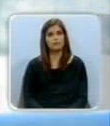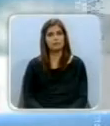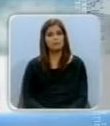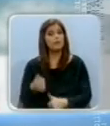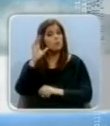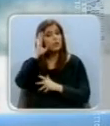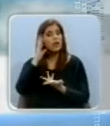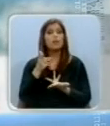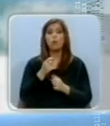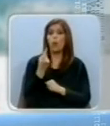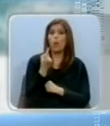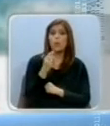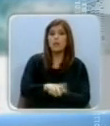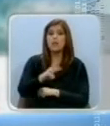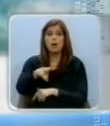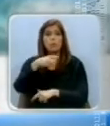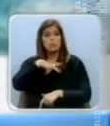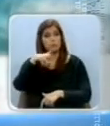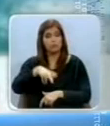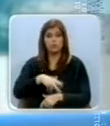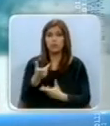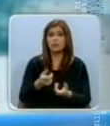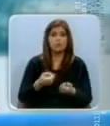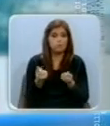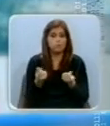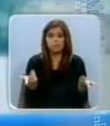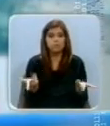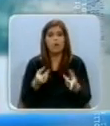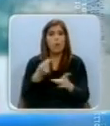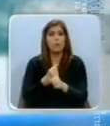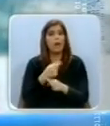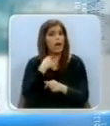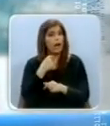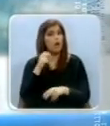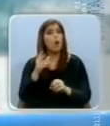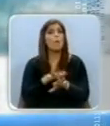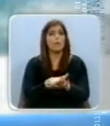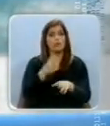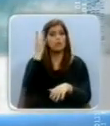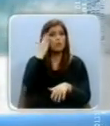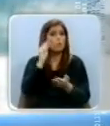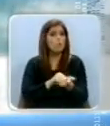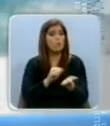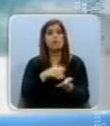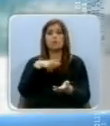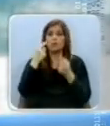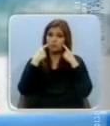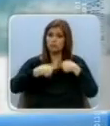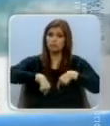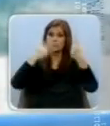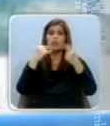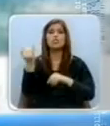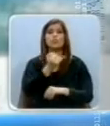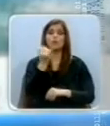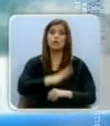Boa tarde. 1 milhão de portugueses não têm dinheiro para comprar carne ou peixe. Os números da pobreza em Portugal foram divulgados pelo Instituto